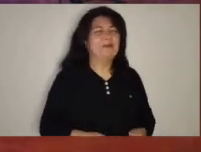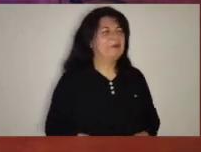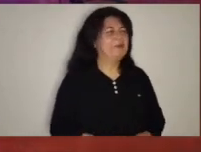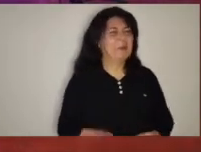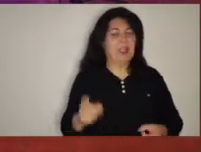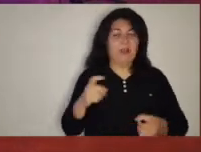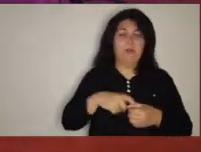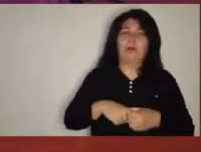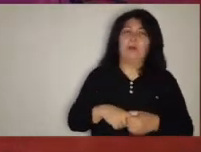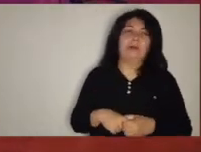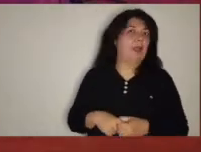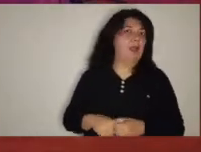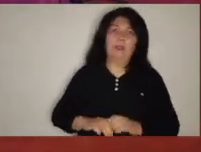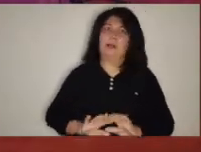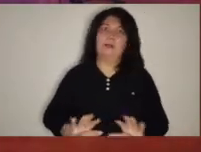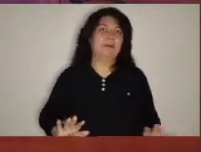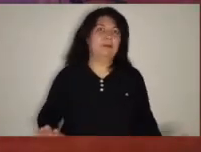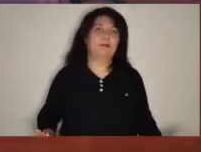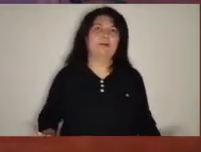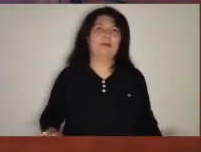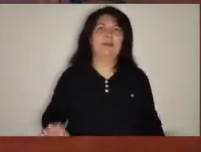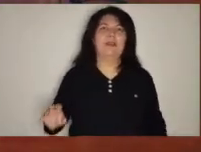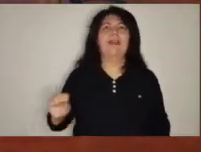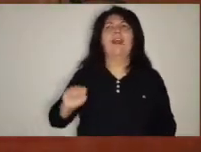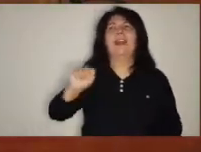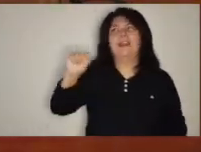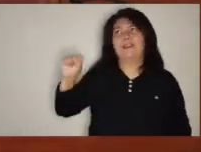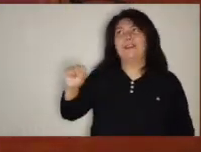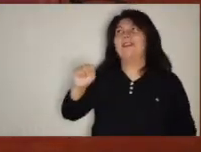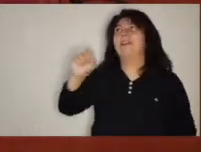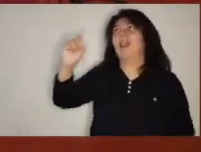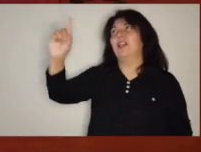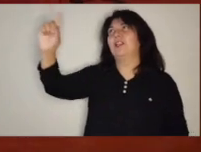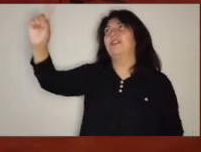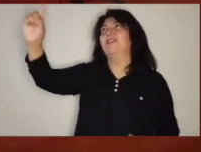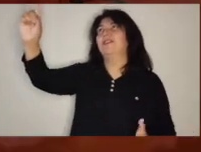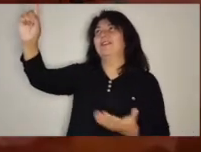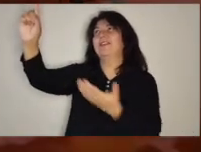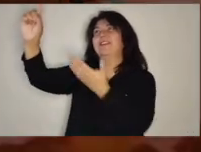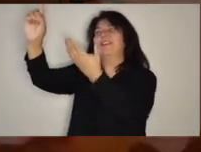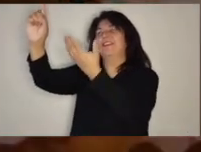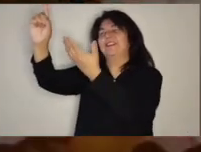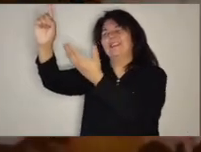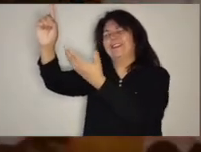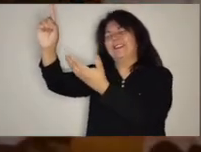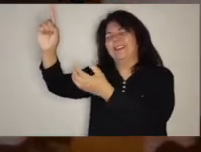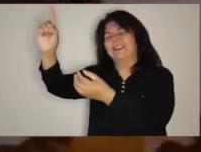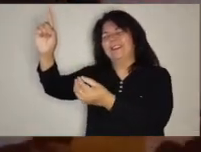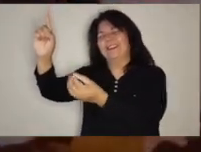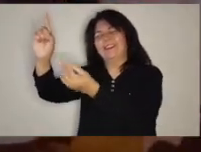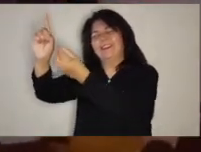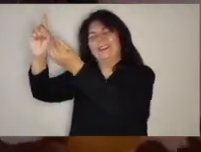irei se eu não tenho pra onde voltar? Só tenho você,